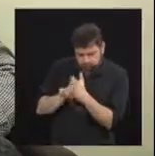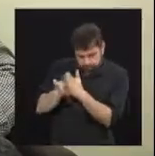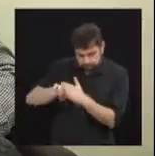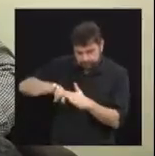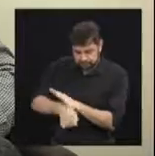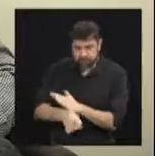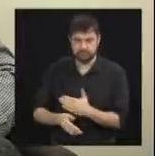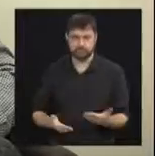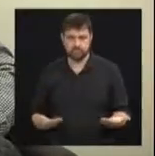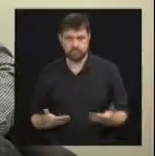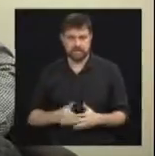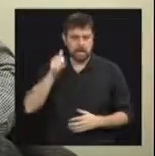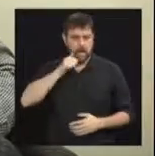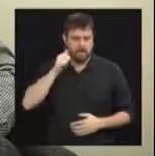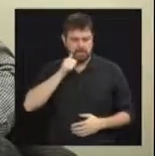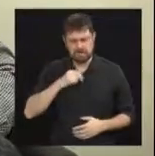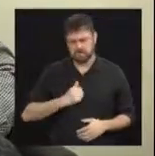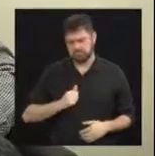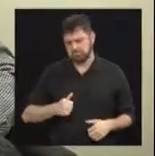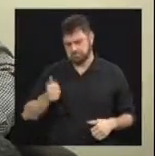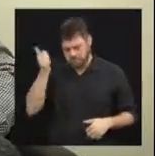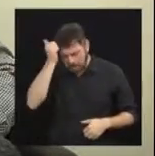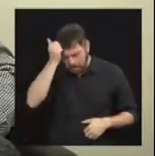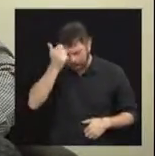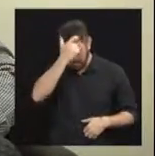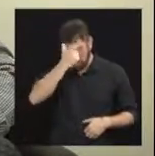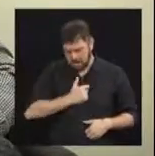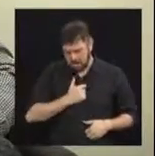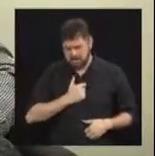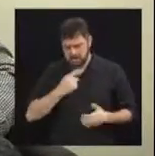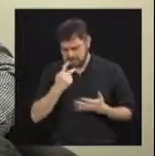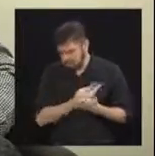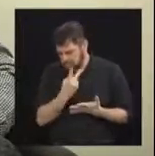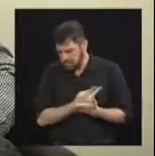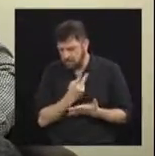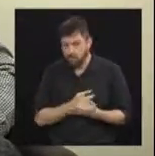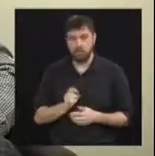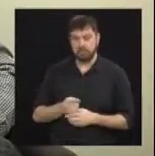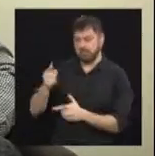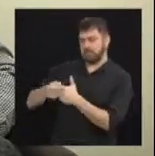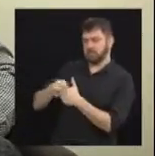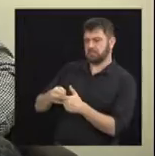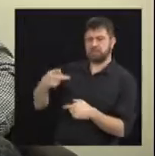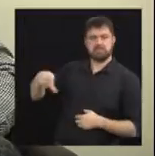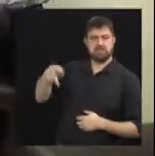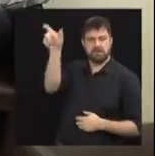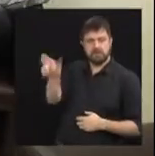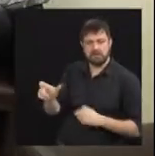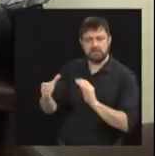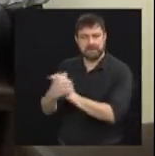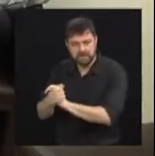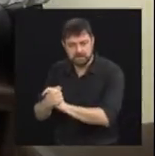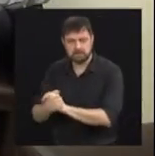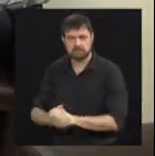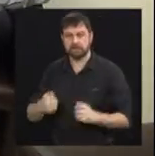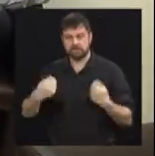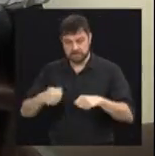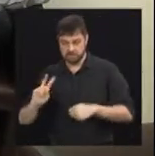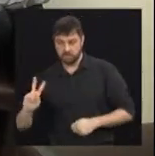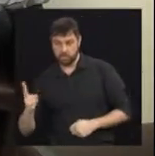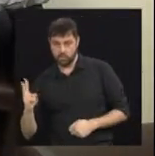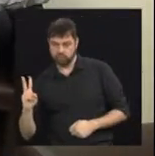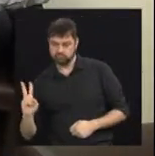a mulher achar que é problema dela ou também achar que é o problema só do marido. Tem que ir o